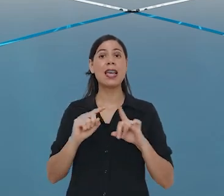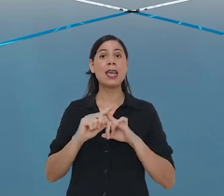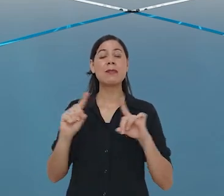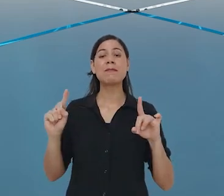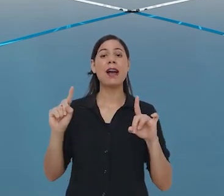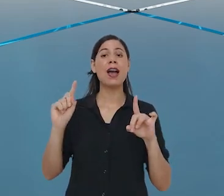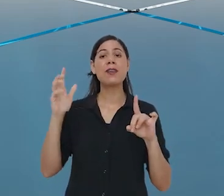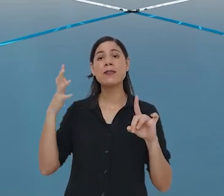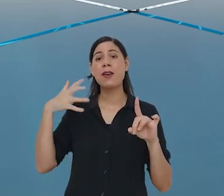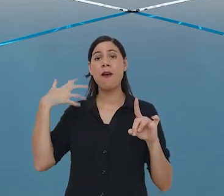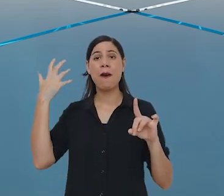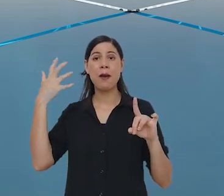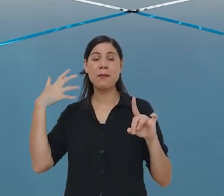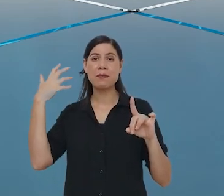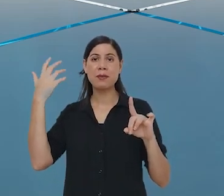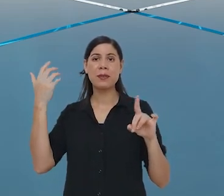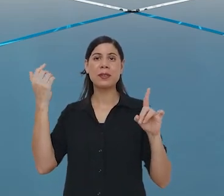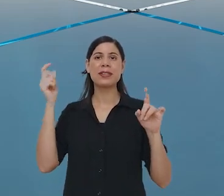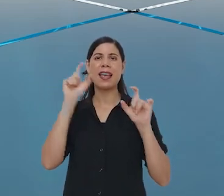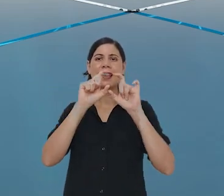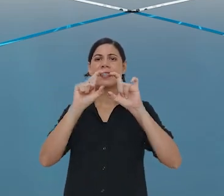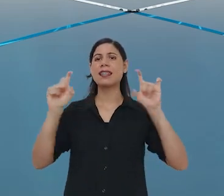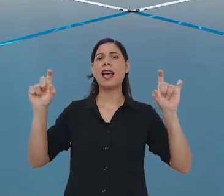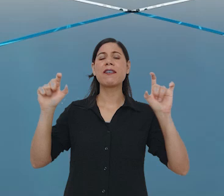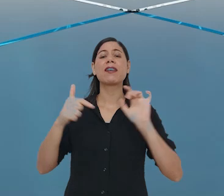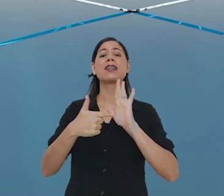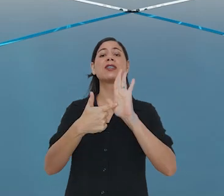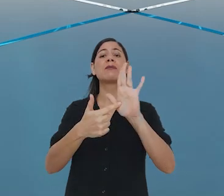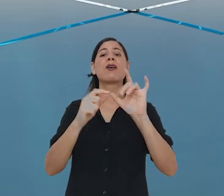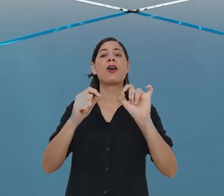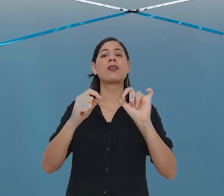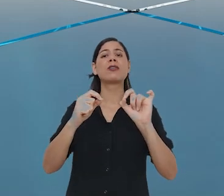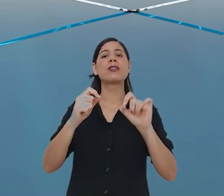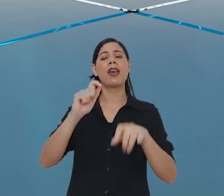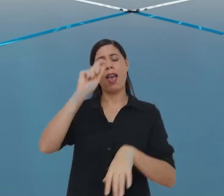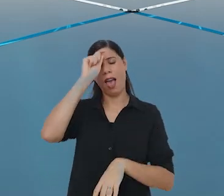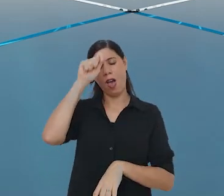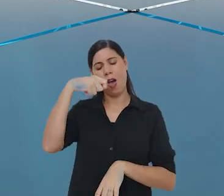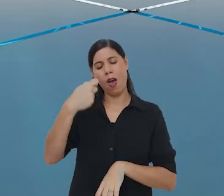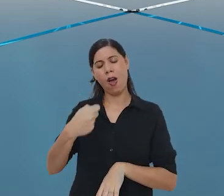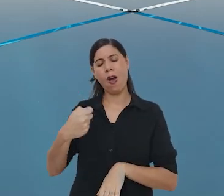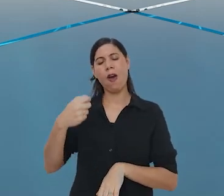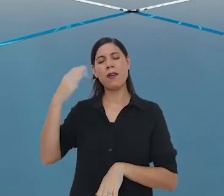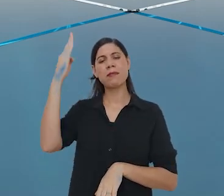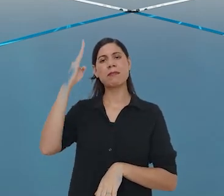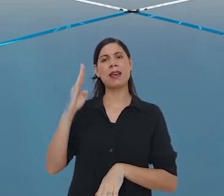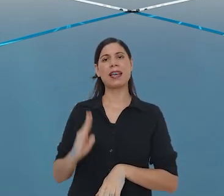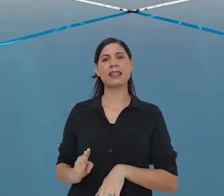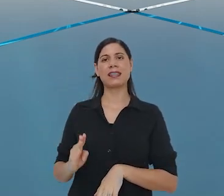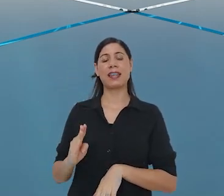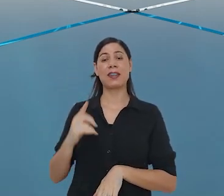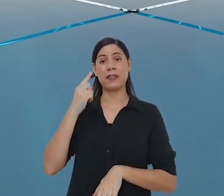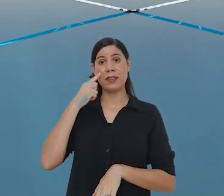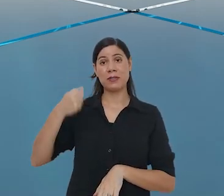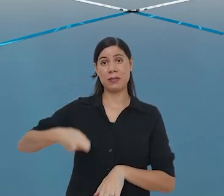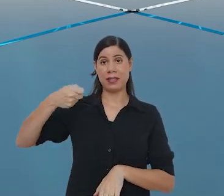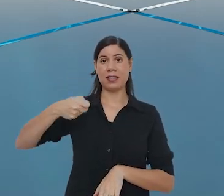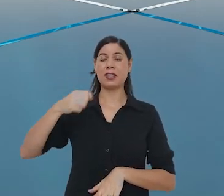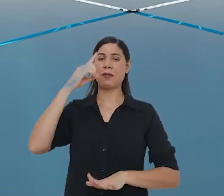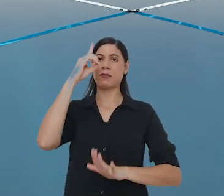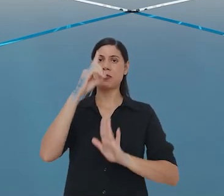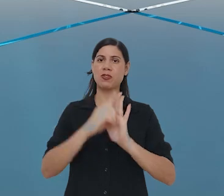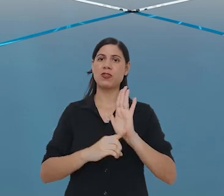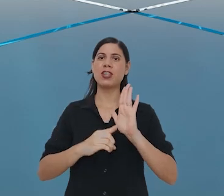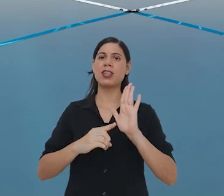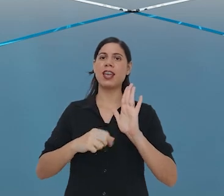Mais do que um coro de torcidas, a frase remete à honra de ser brasileiro. Confira uma decisão que fala sobre ter direito